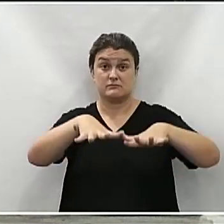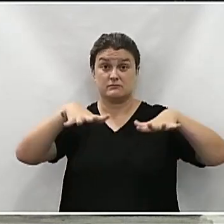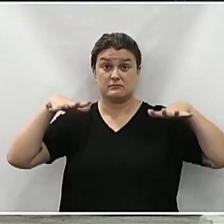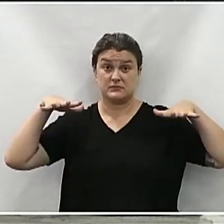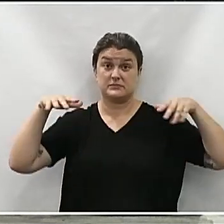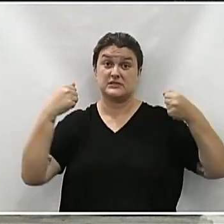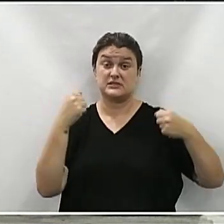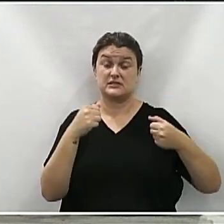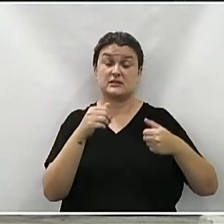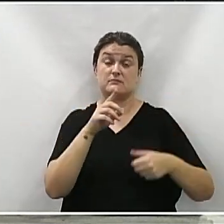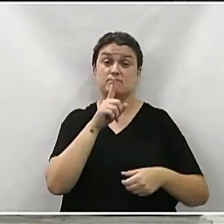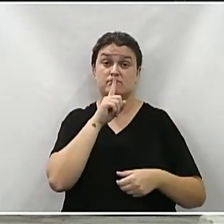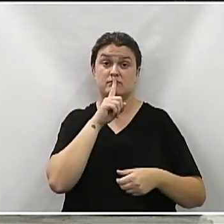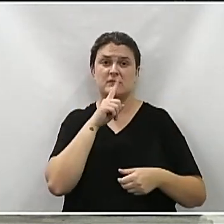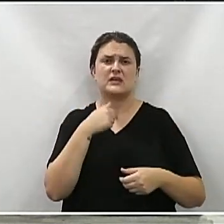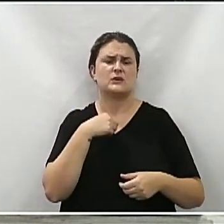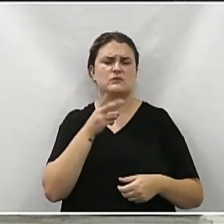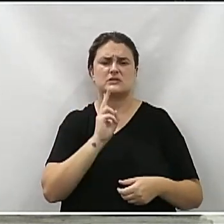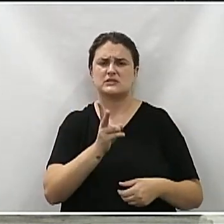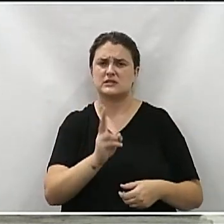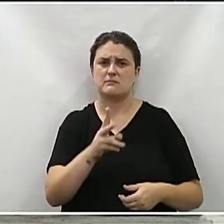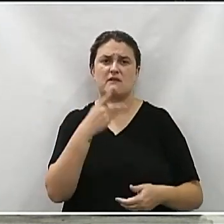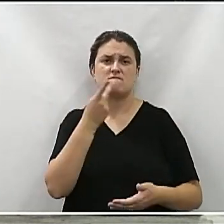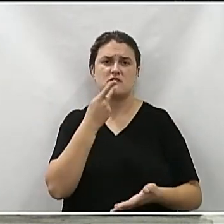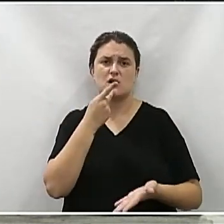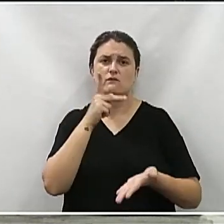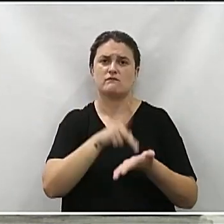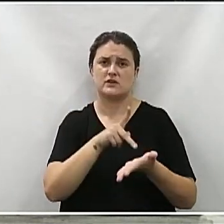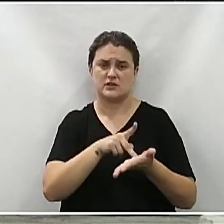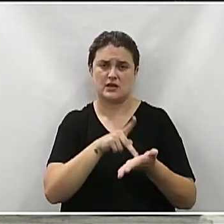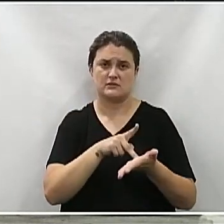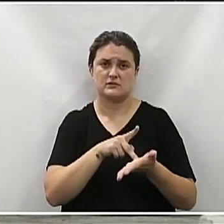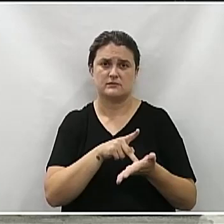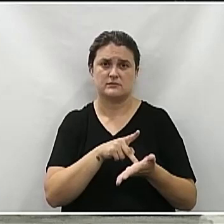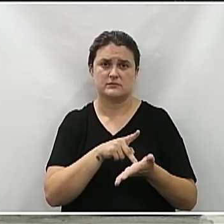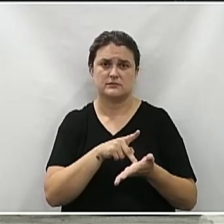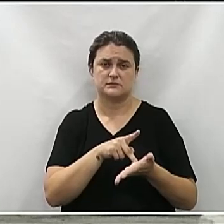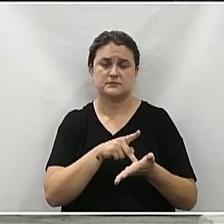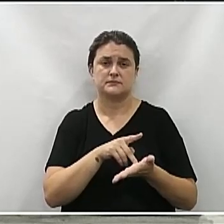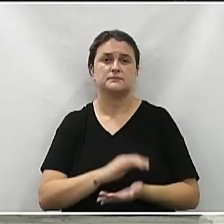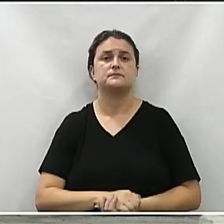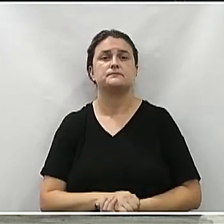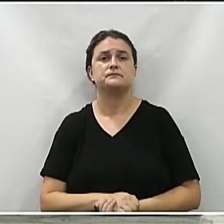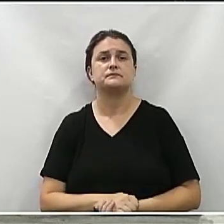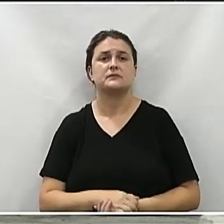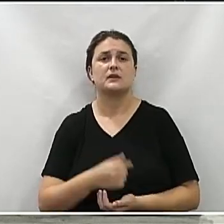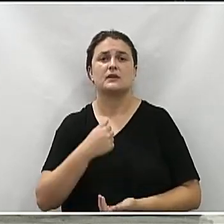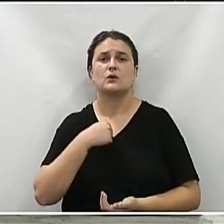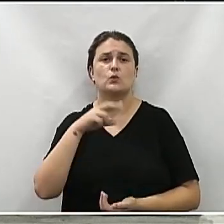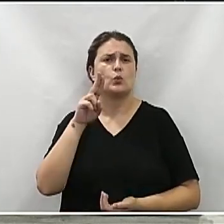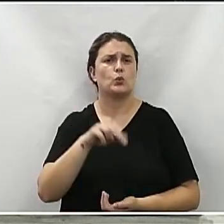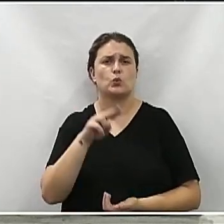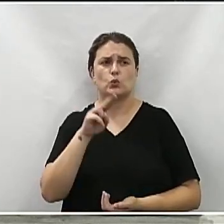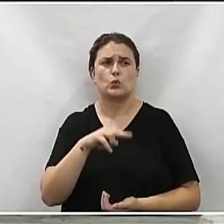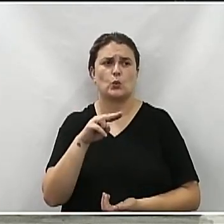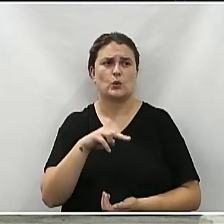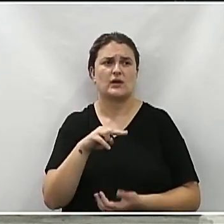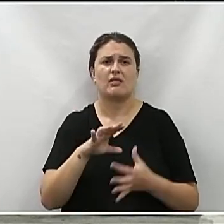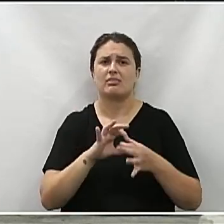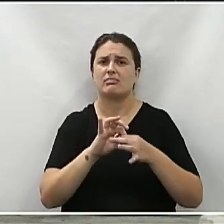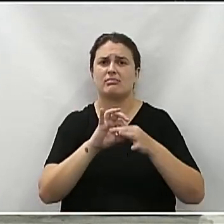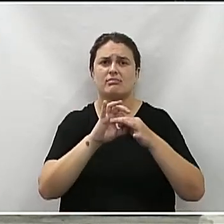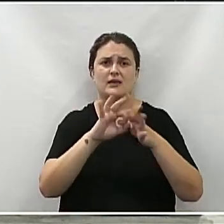então seria isso pessoal eu sempre trabalho com a verdade pautado na verdade né e nunca vou deixar alguém